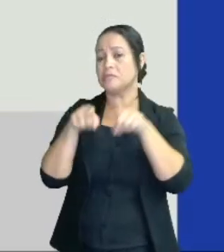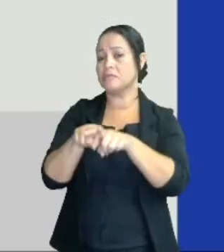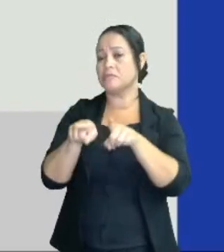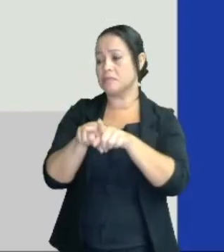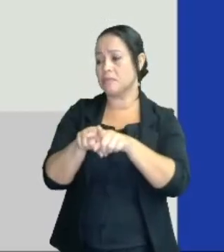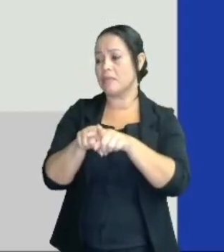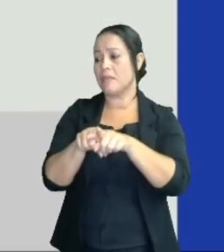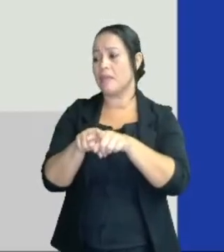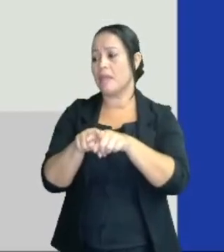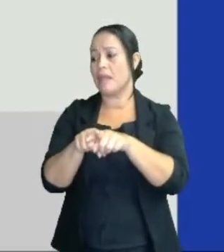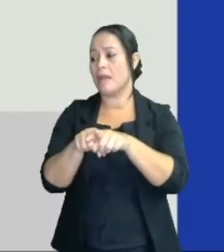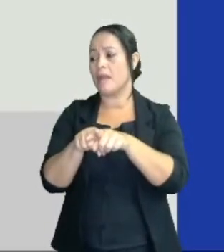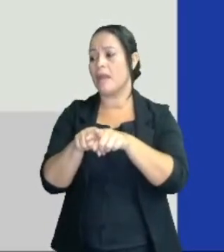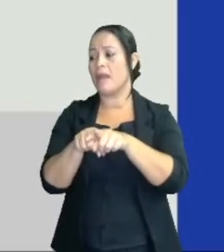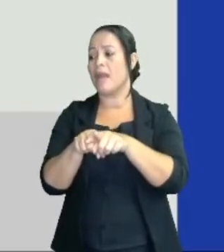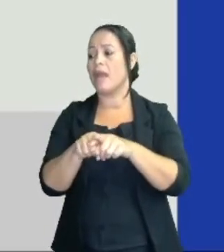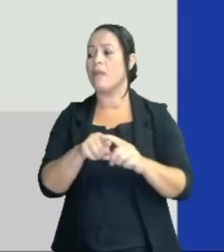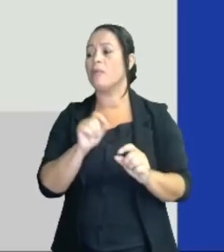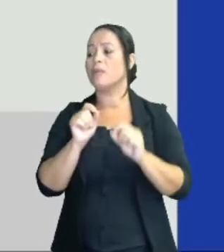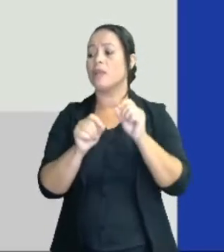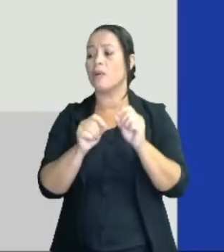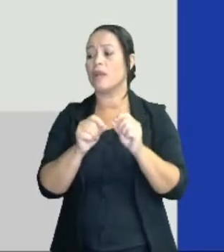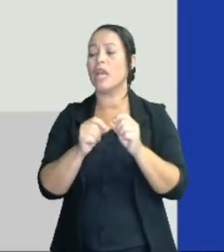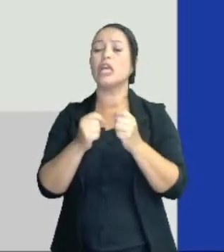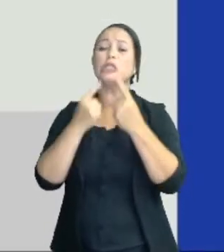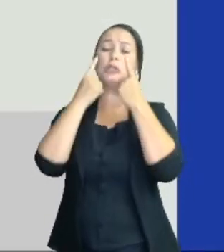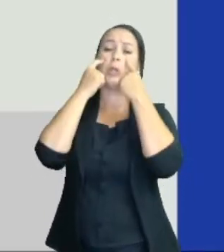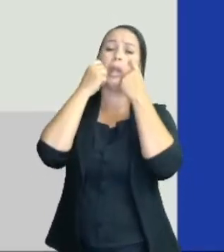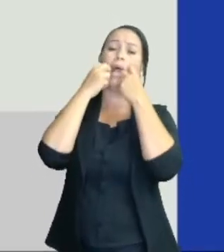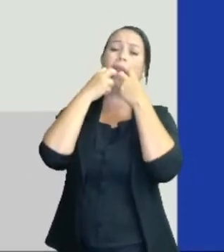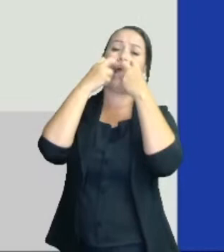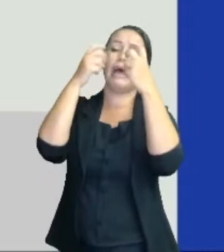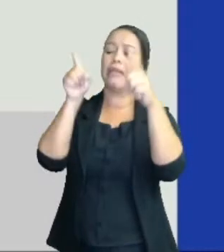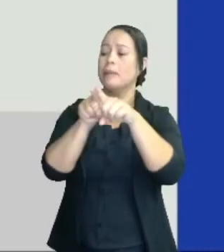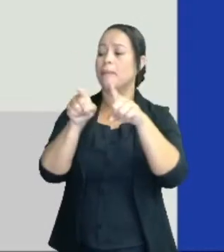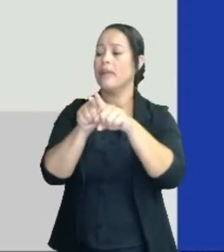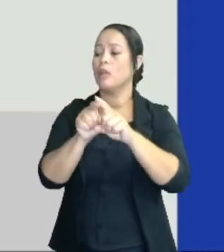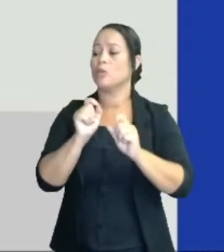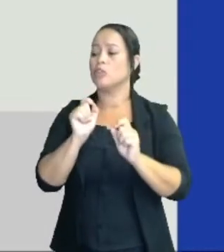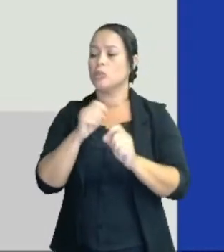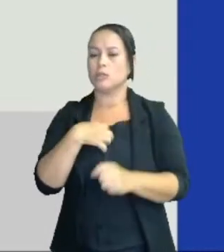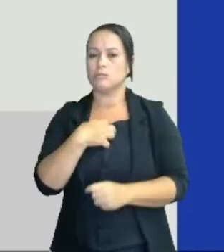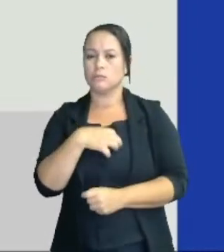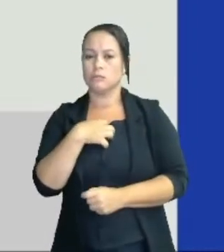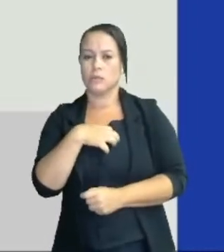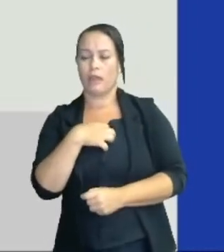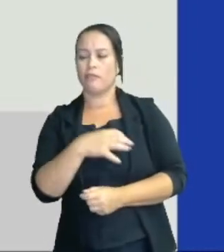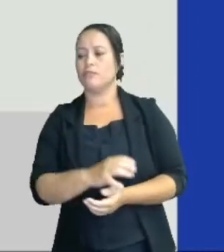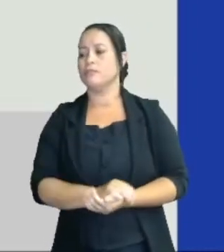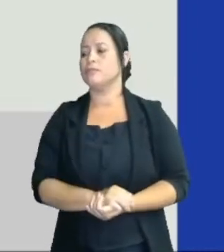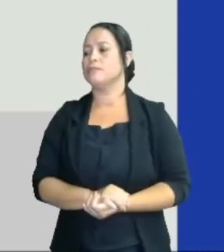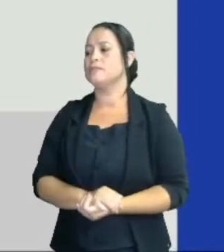lágrimas, buá, buá. Quando está chorando e quando está bravo.